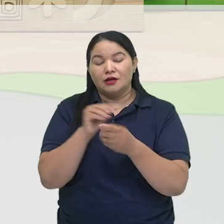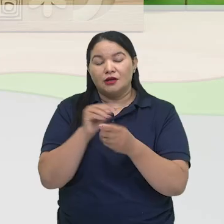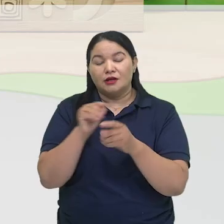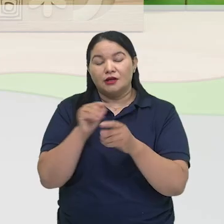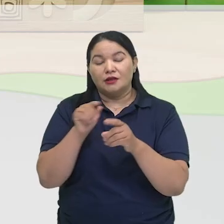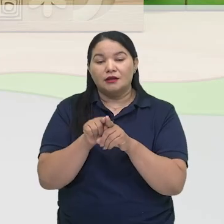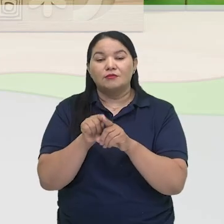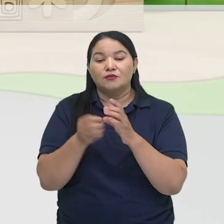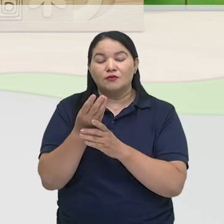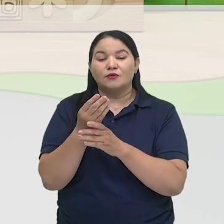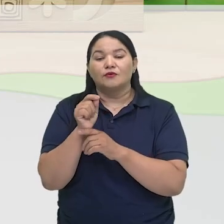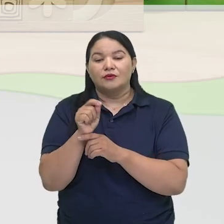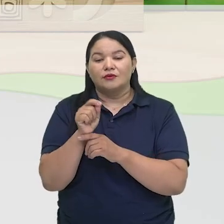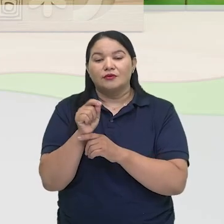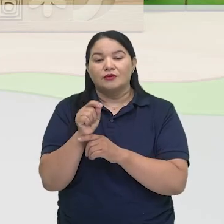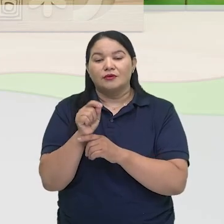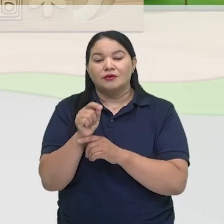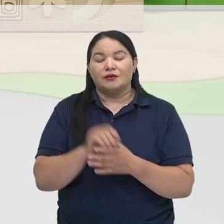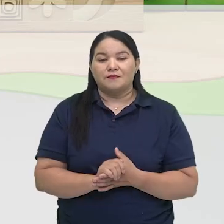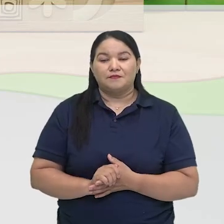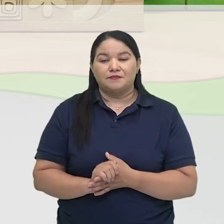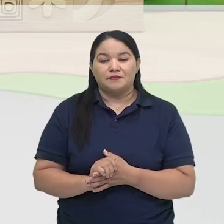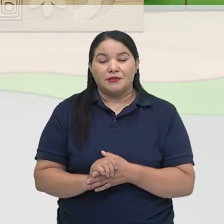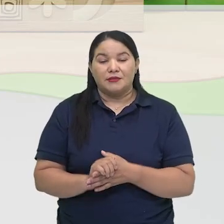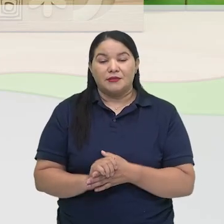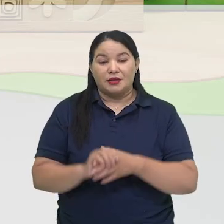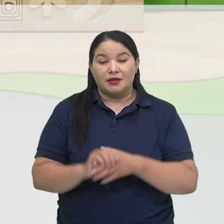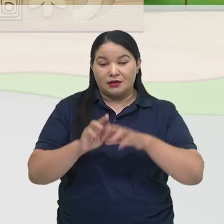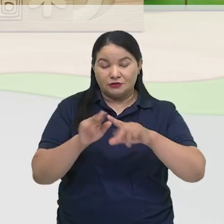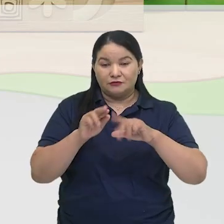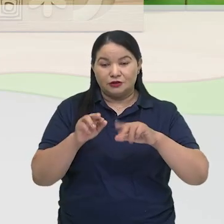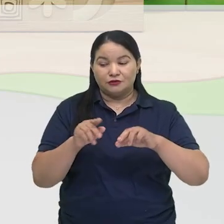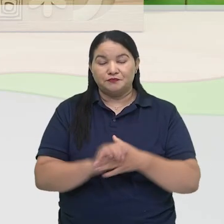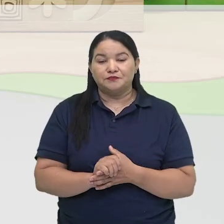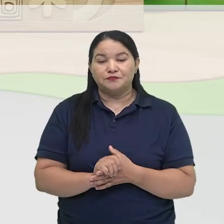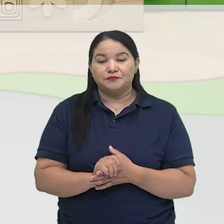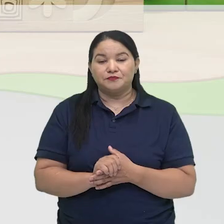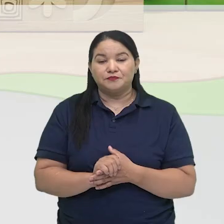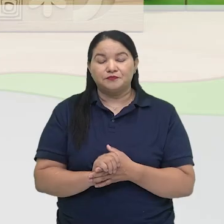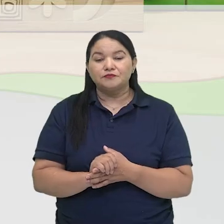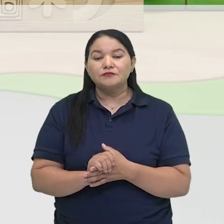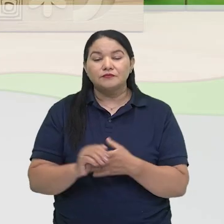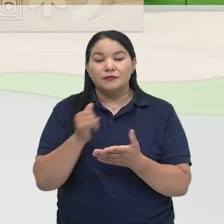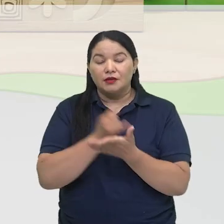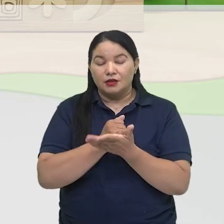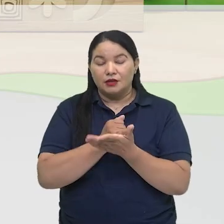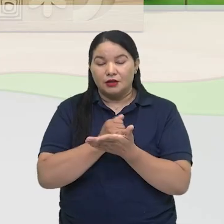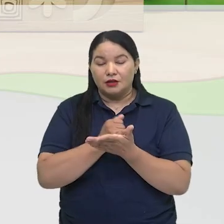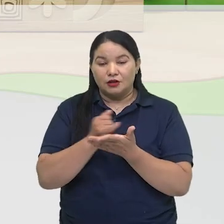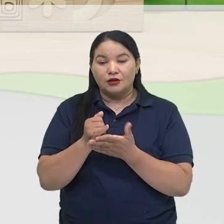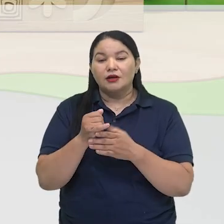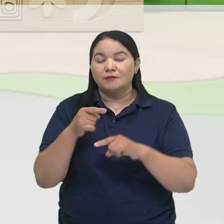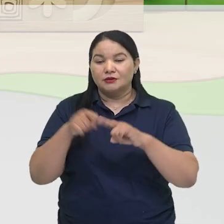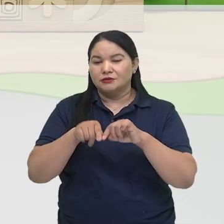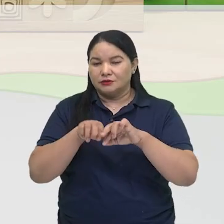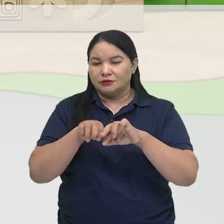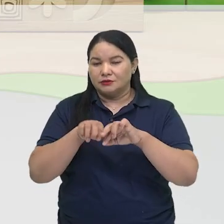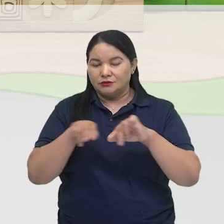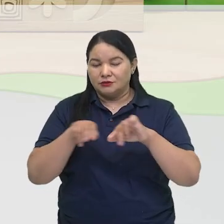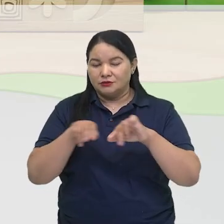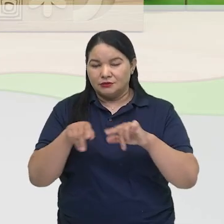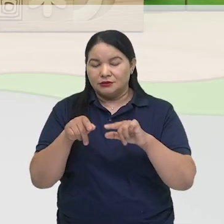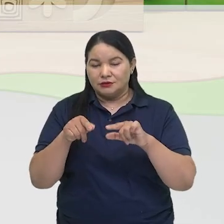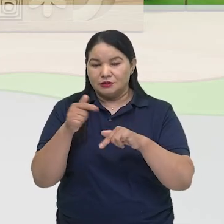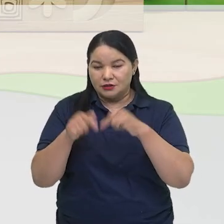têm origem o quê? Inorgânica e são formadas por um ou mais elementos